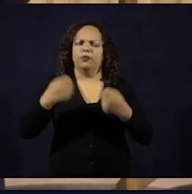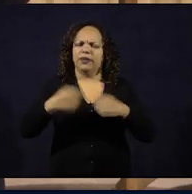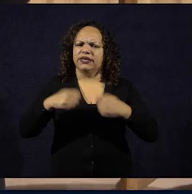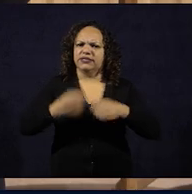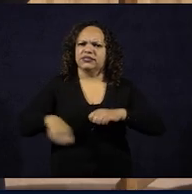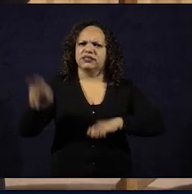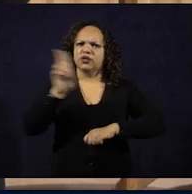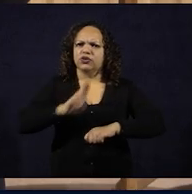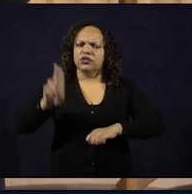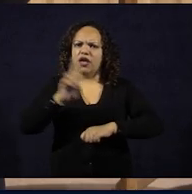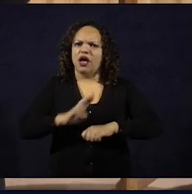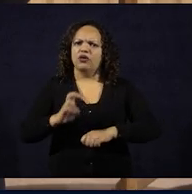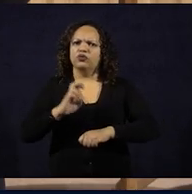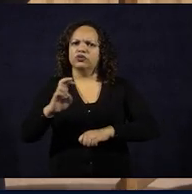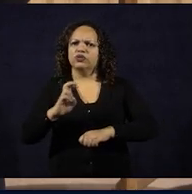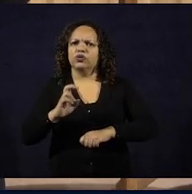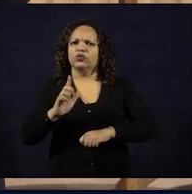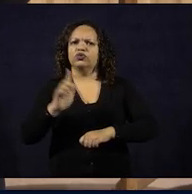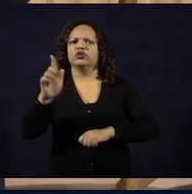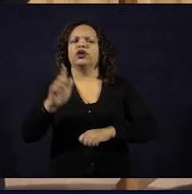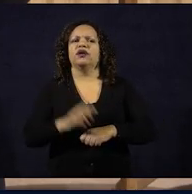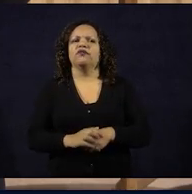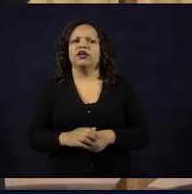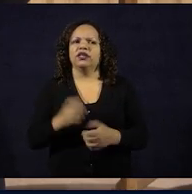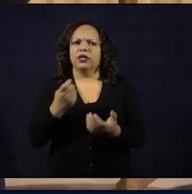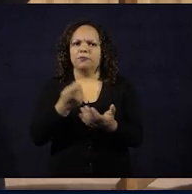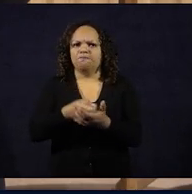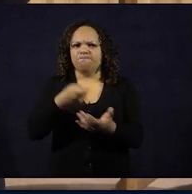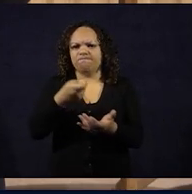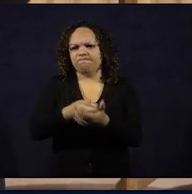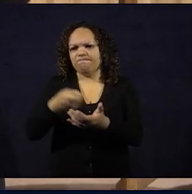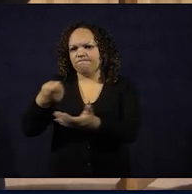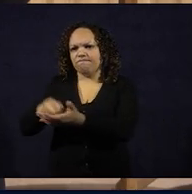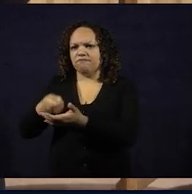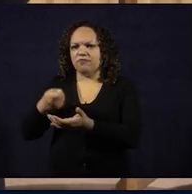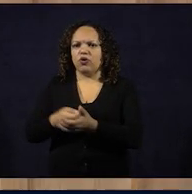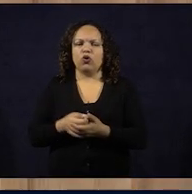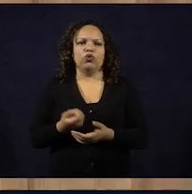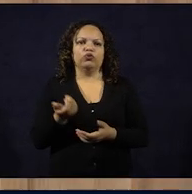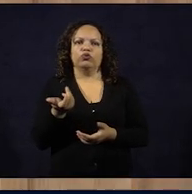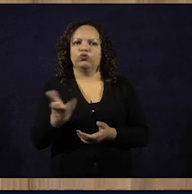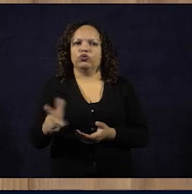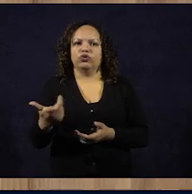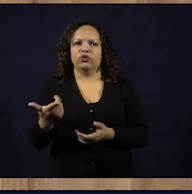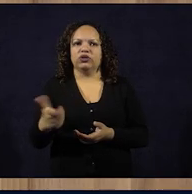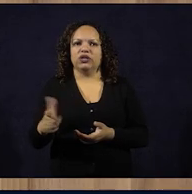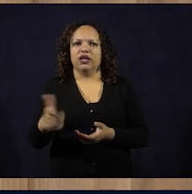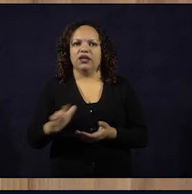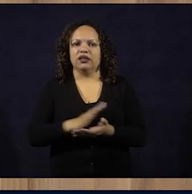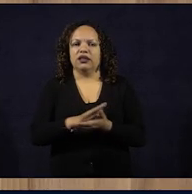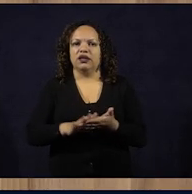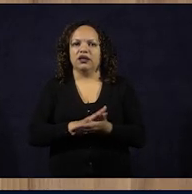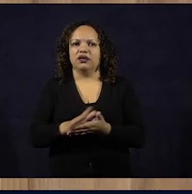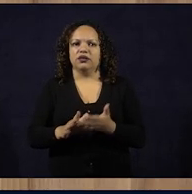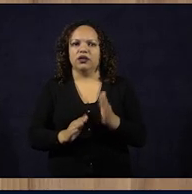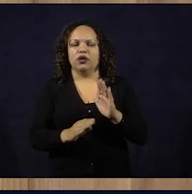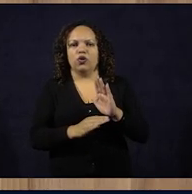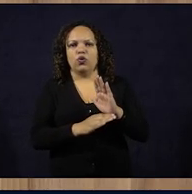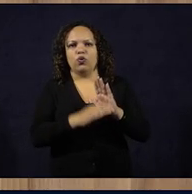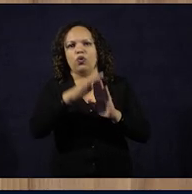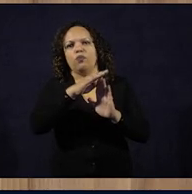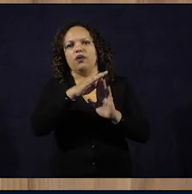5g é esperado algum momento de custo ou isso não tem não vai ter um grande Impacto não teve aumento de custo por causa